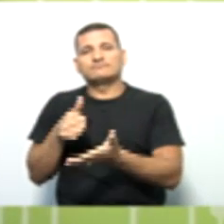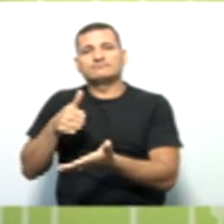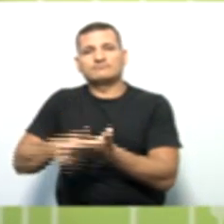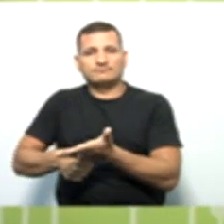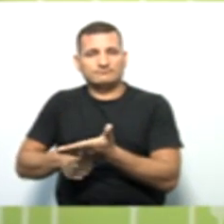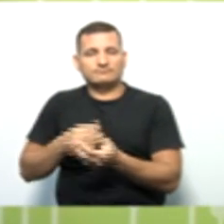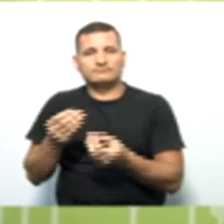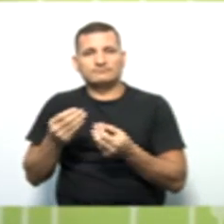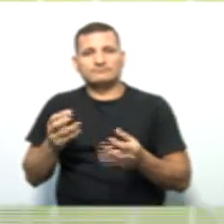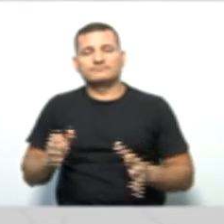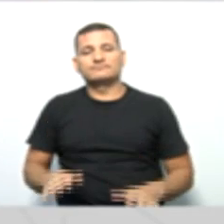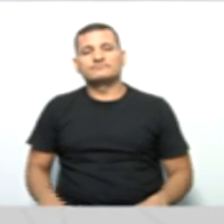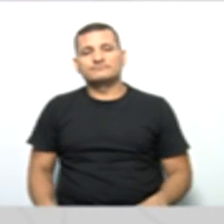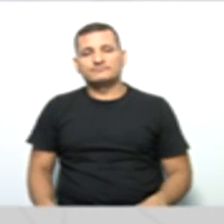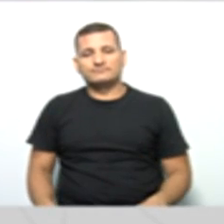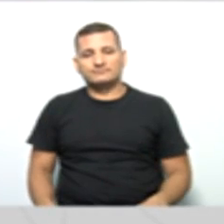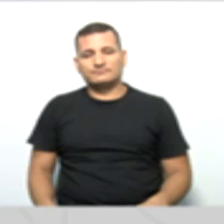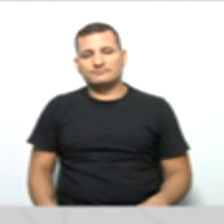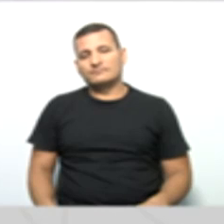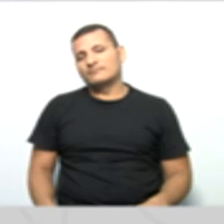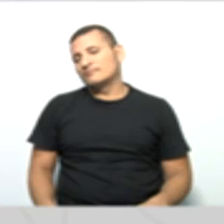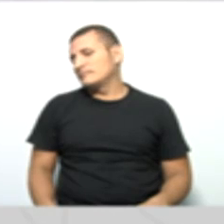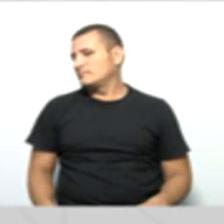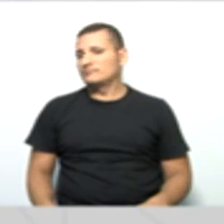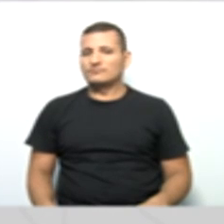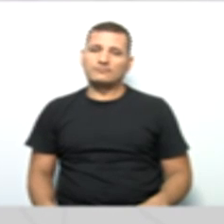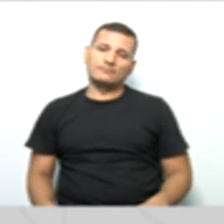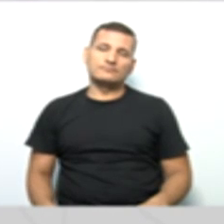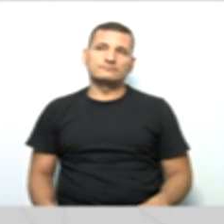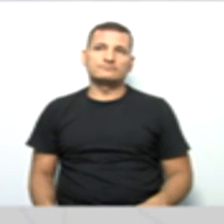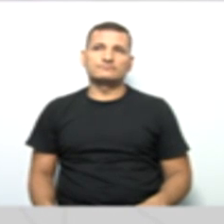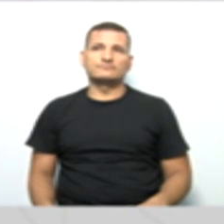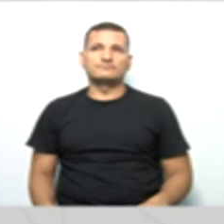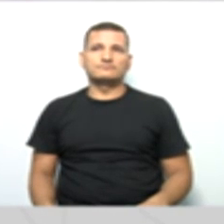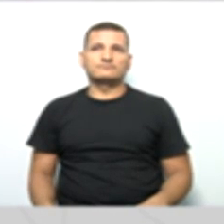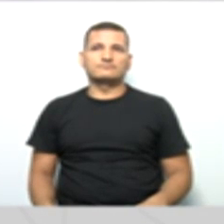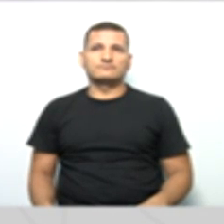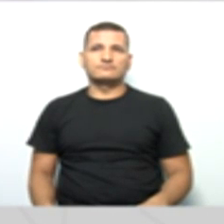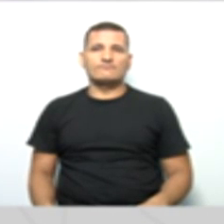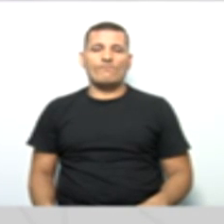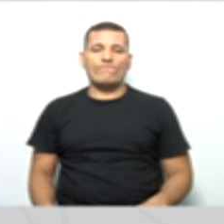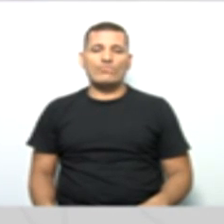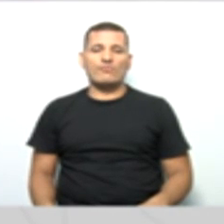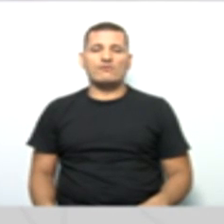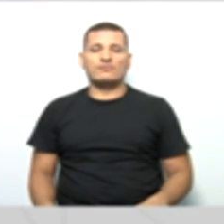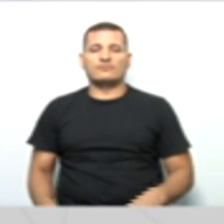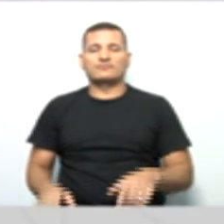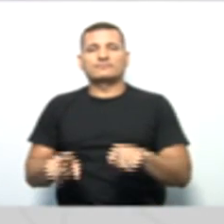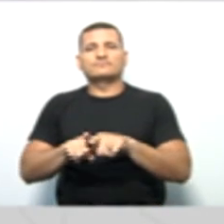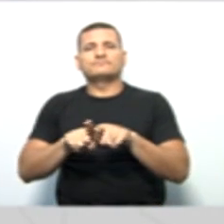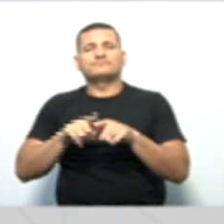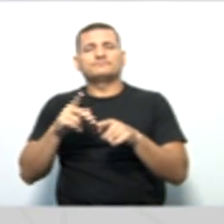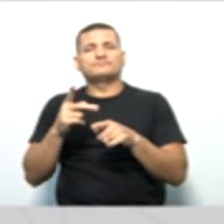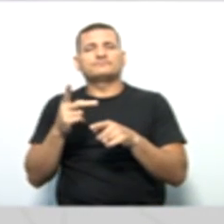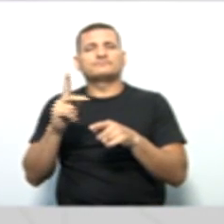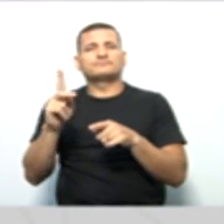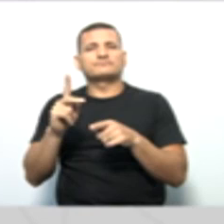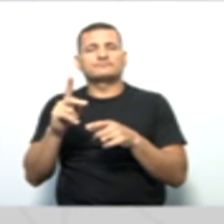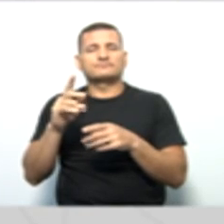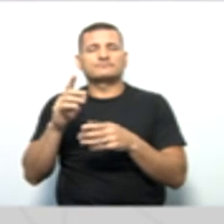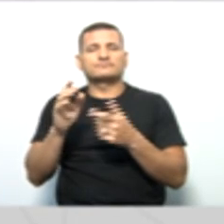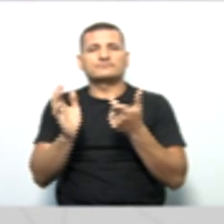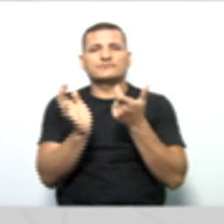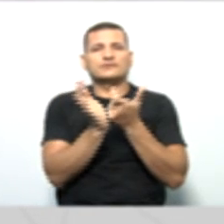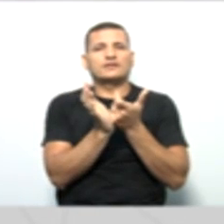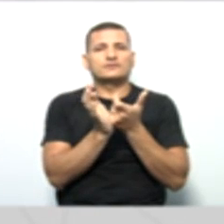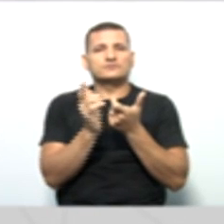funciona, tá? Por fim, gente, a gente tem lá, ó, a ligação nos seus próprios componentes, tá, gente? Como que uma classe vai se relacionar